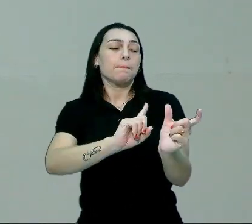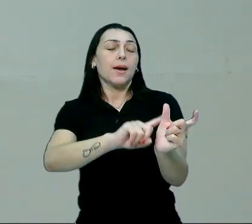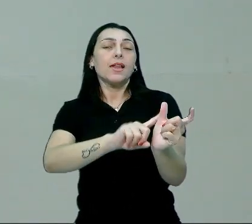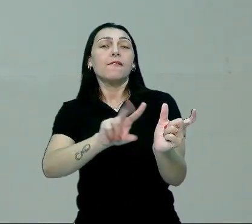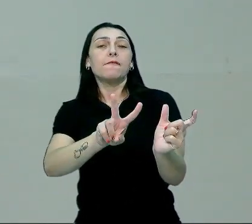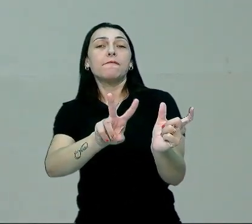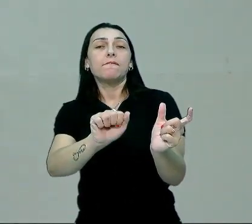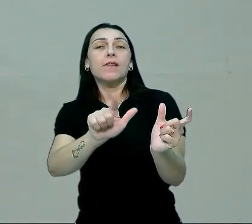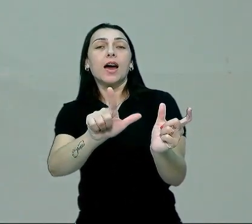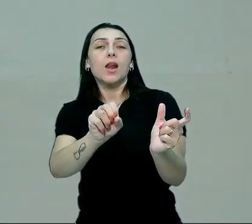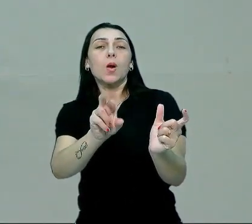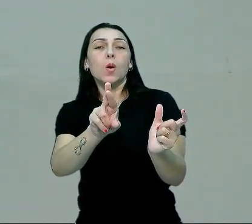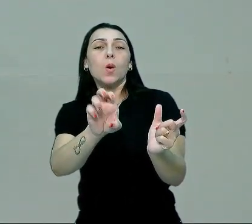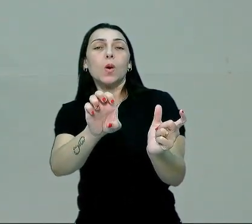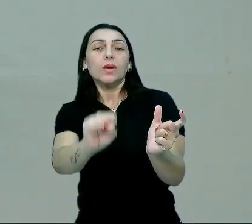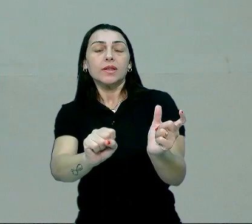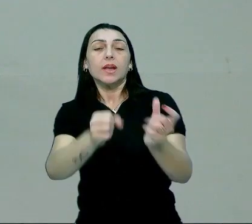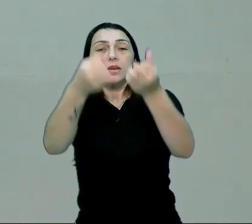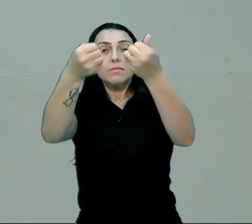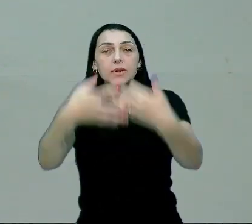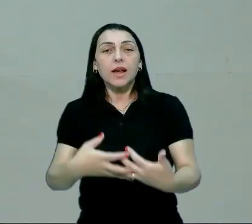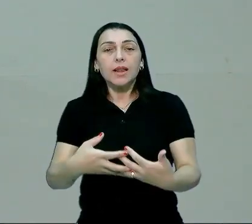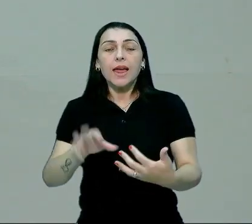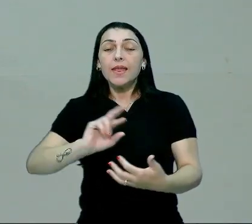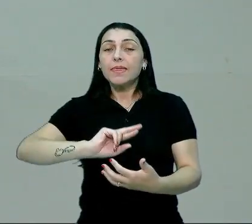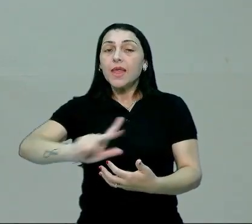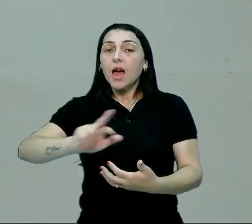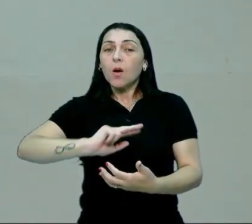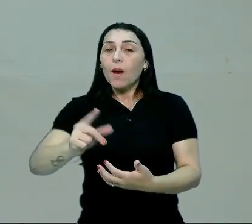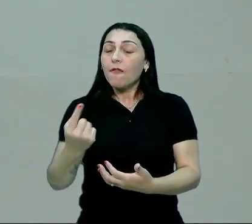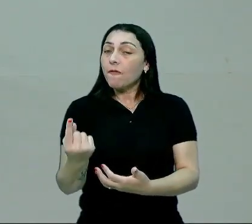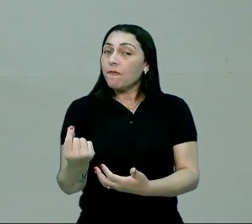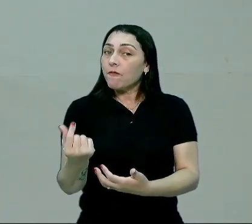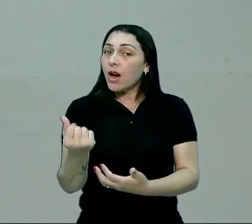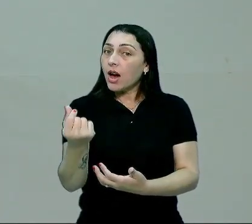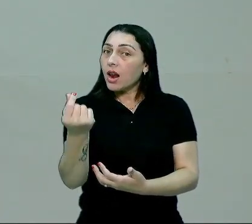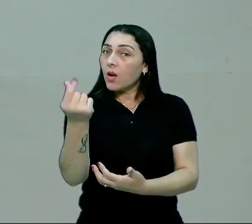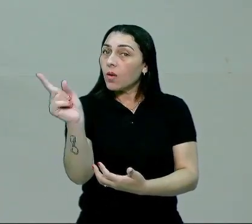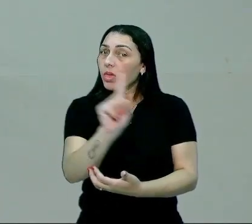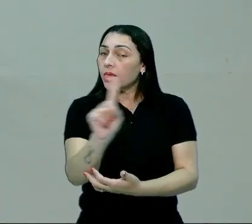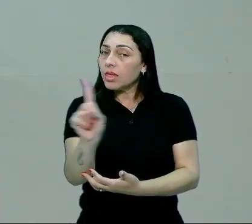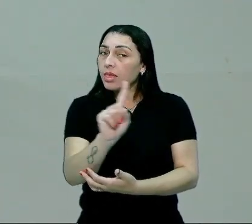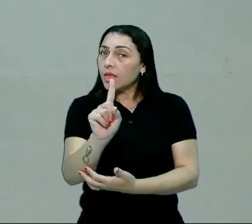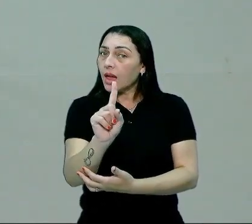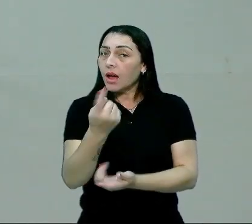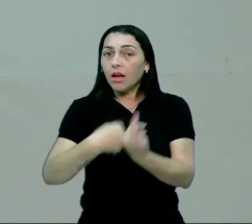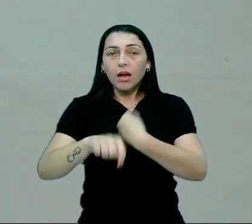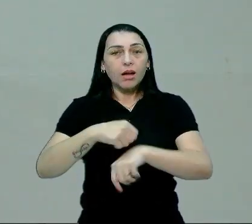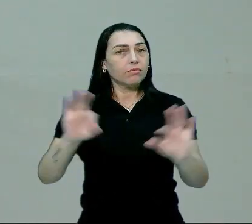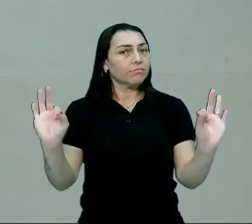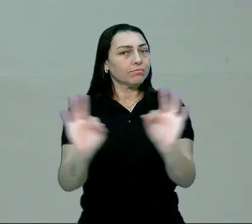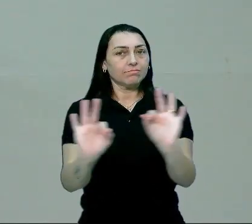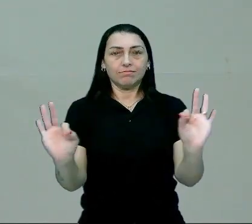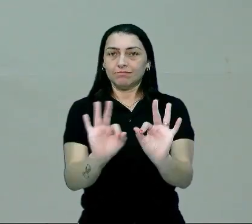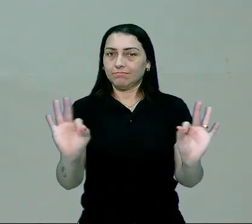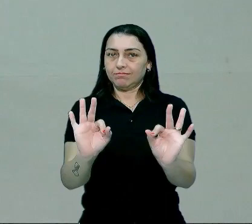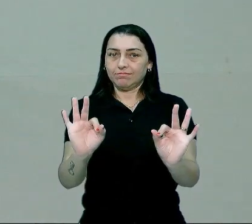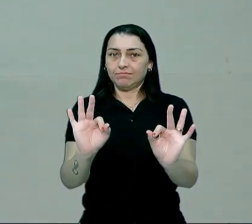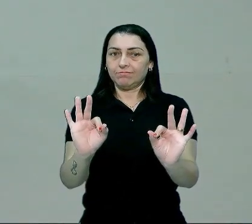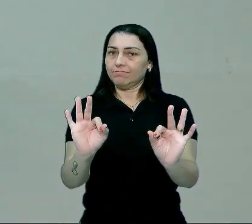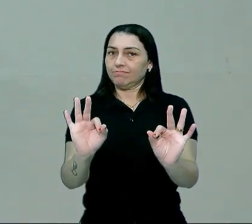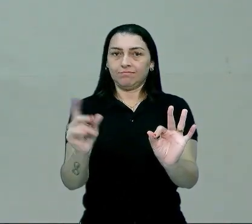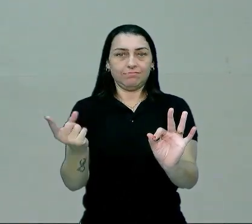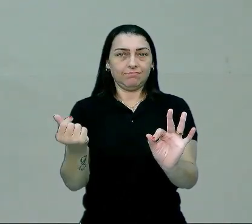palavra valores está sendo mencionada, não é valores no sentido econômico propriamente